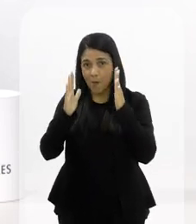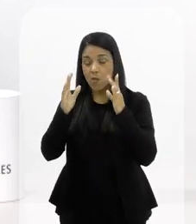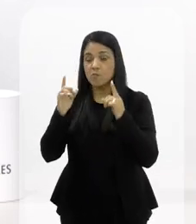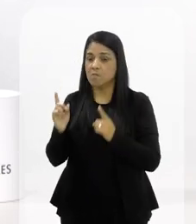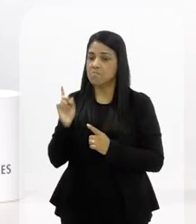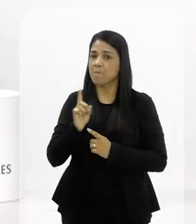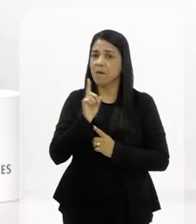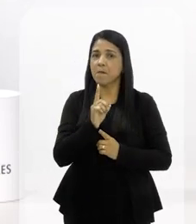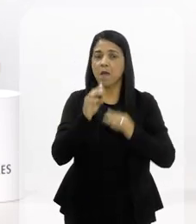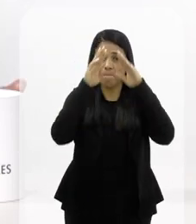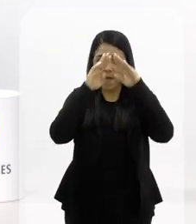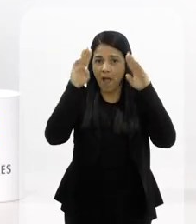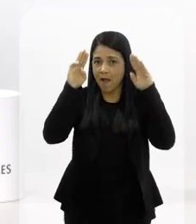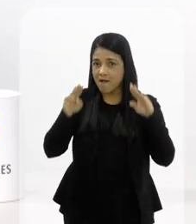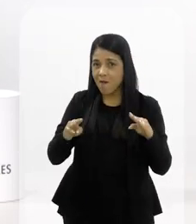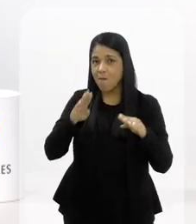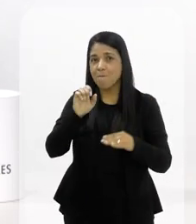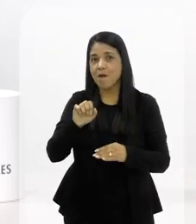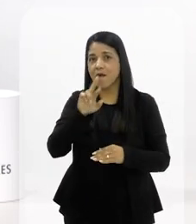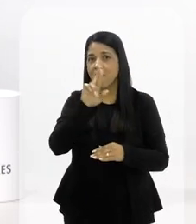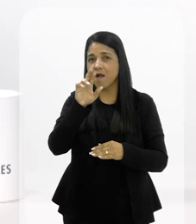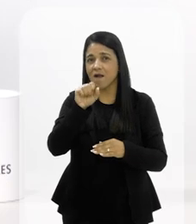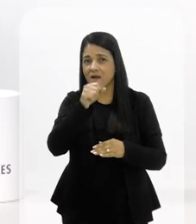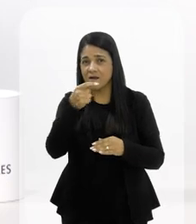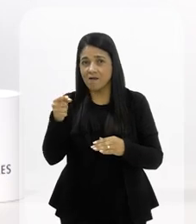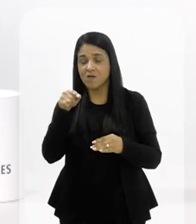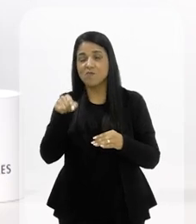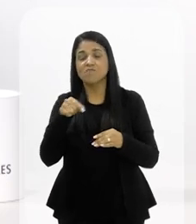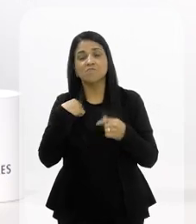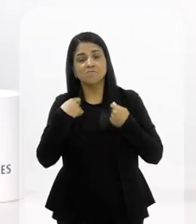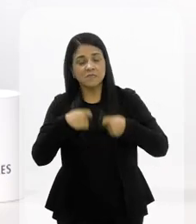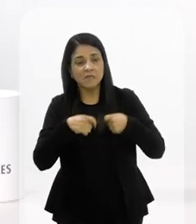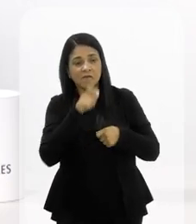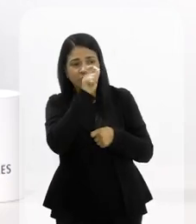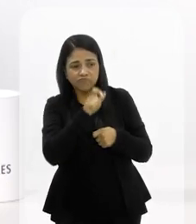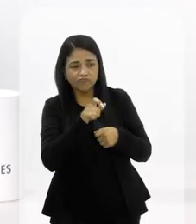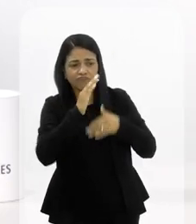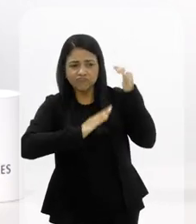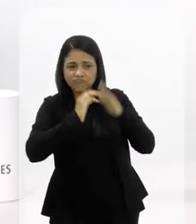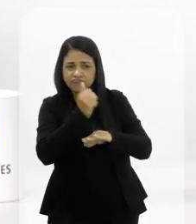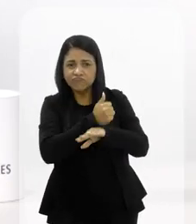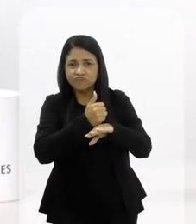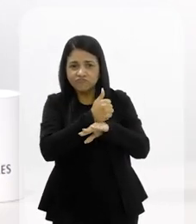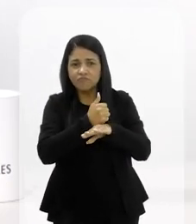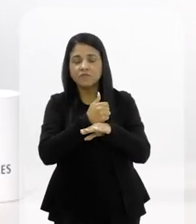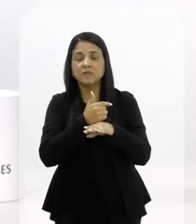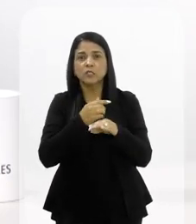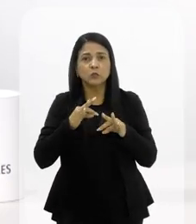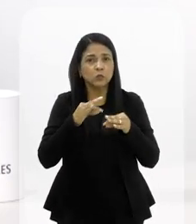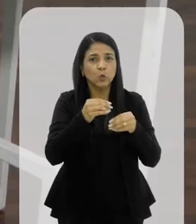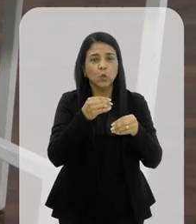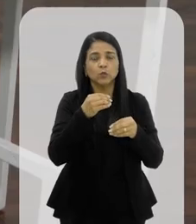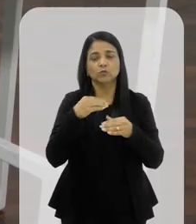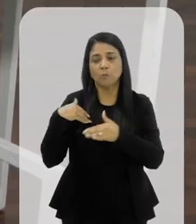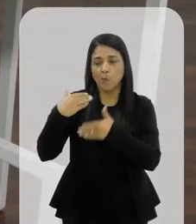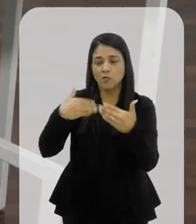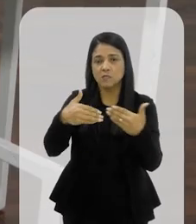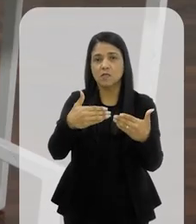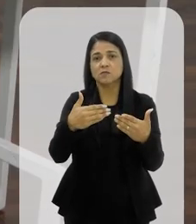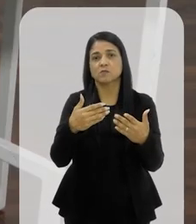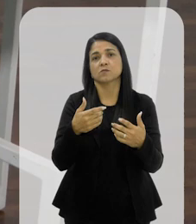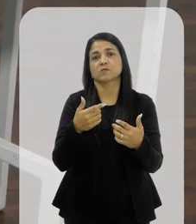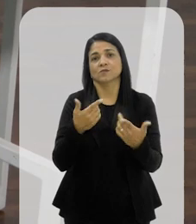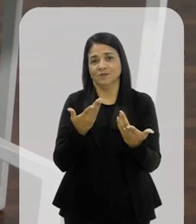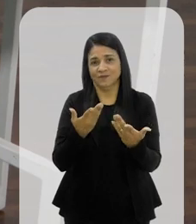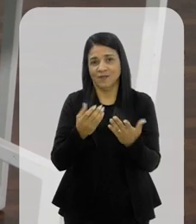era um momento de um carnaval mais romântico que o carnavalesco tinha que dar conta de todos os processos de produção a não mudou é não não